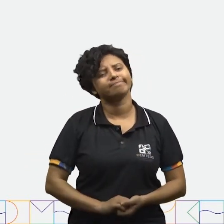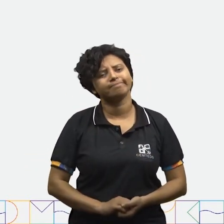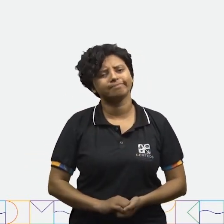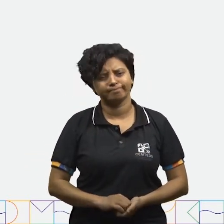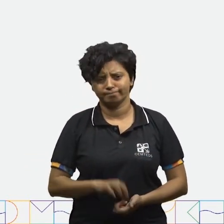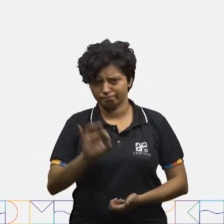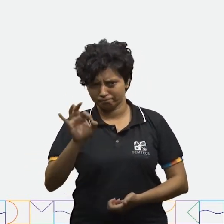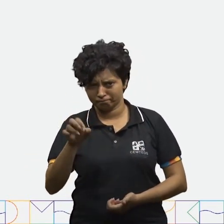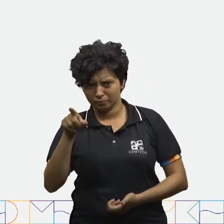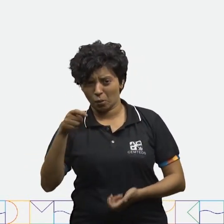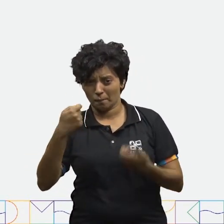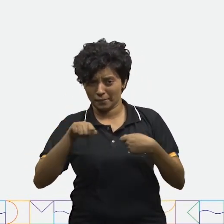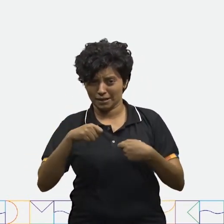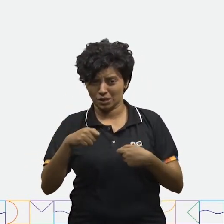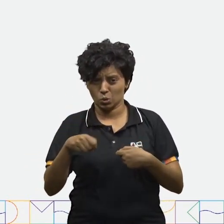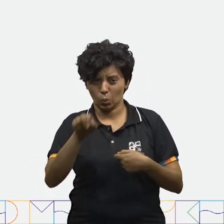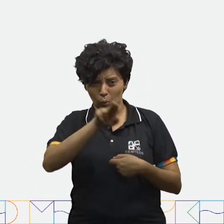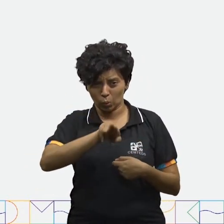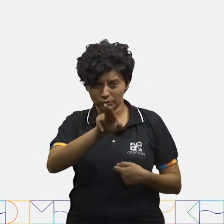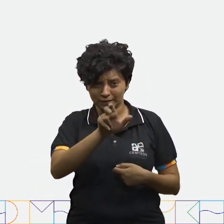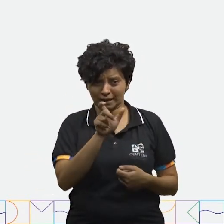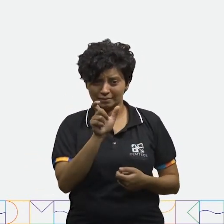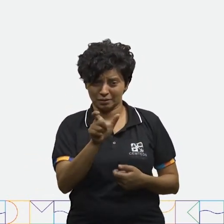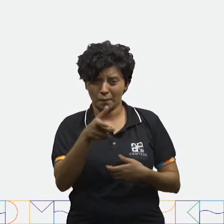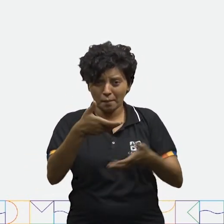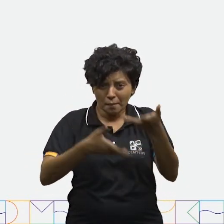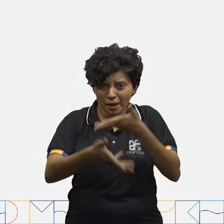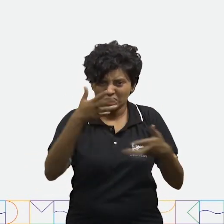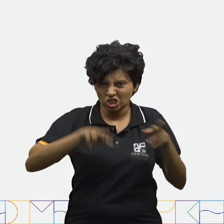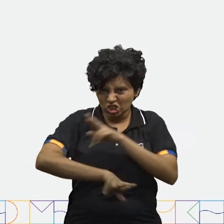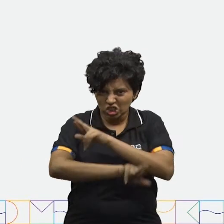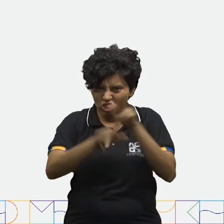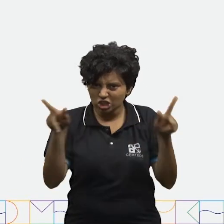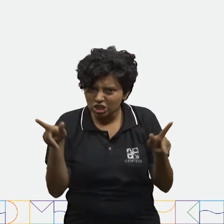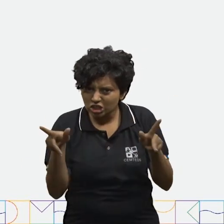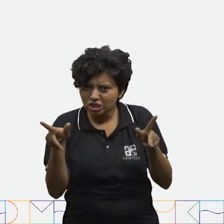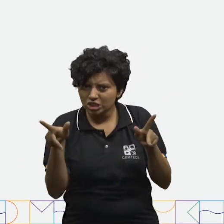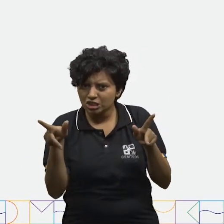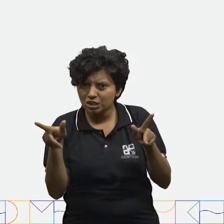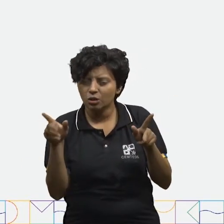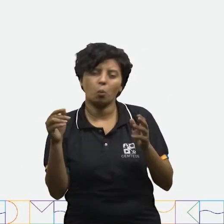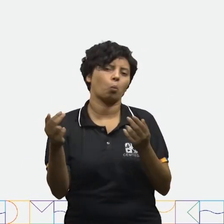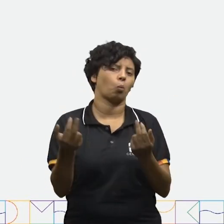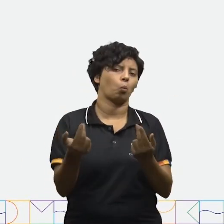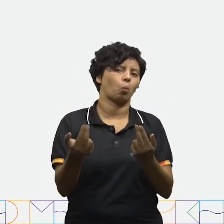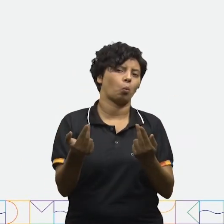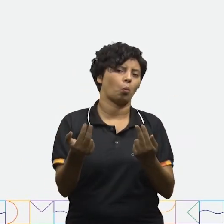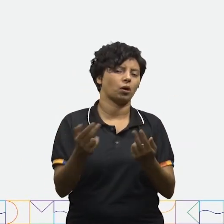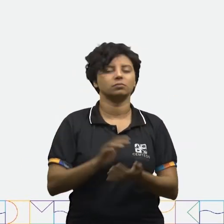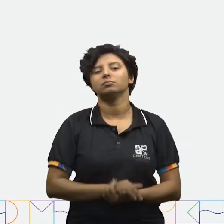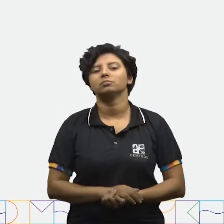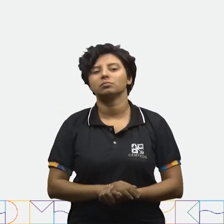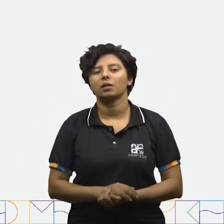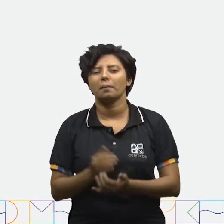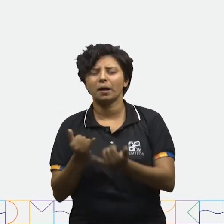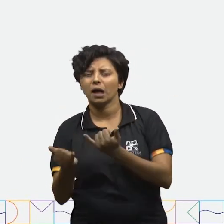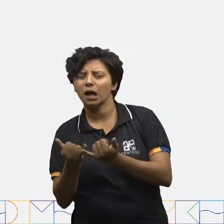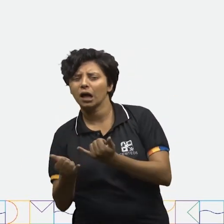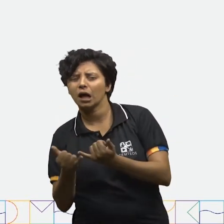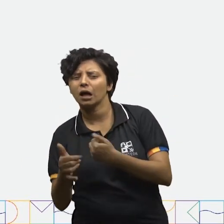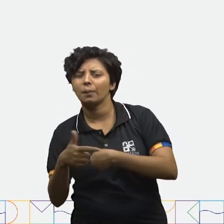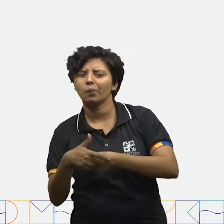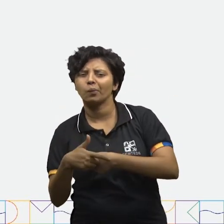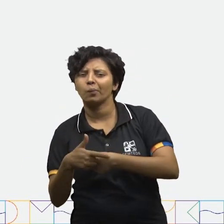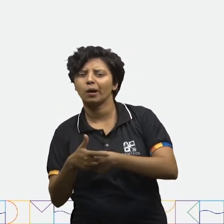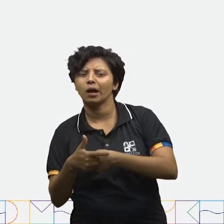conversa. Será mesmo que eu tenho que usar formas de tratamento diferentes ou iguais? Parecidas